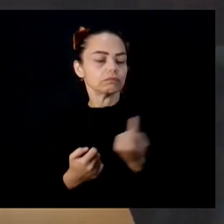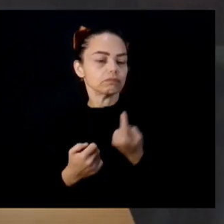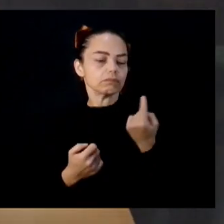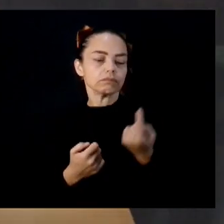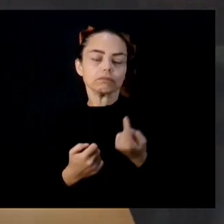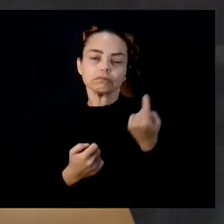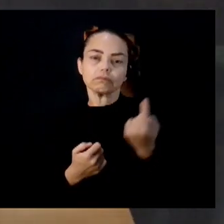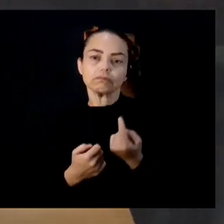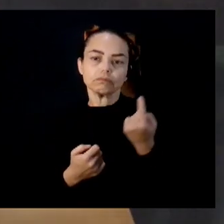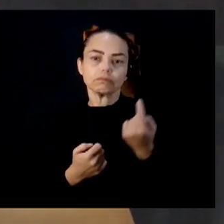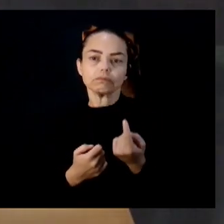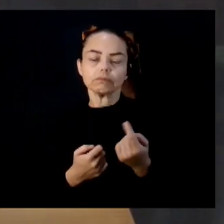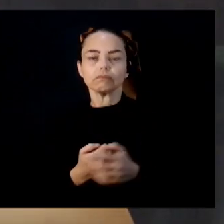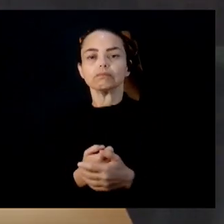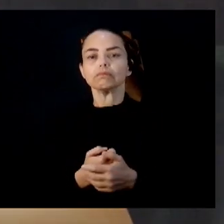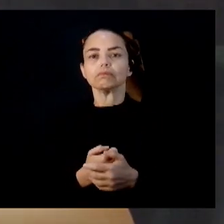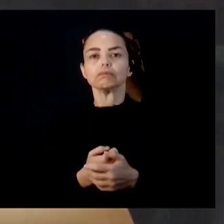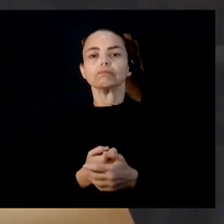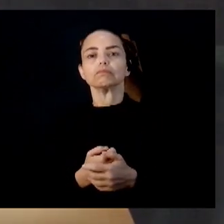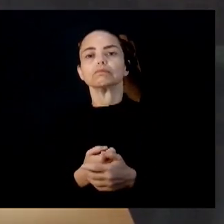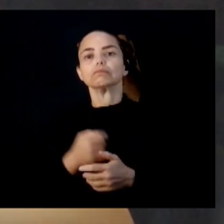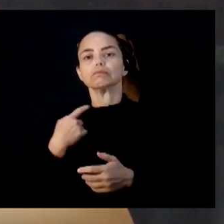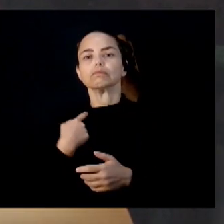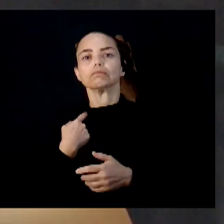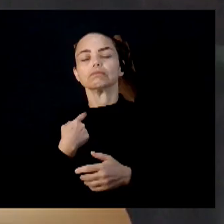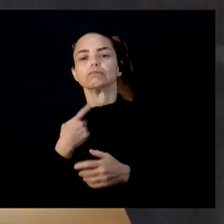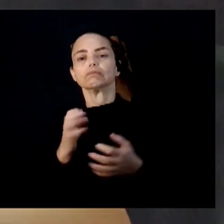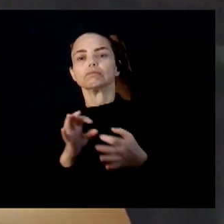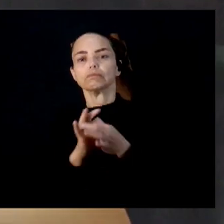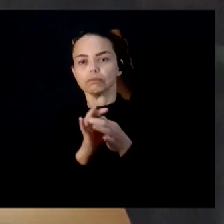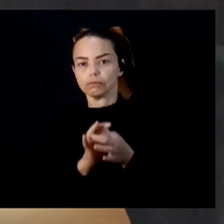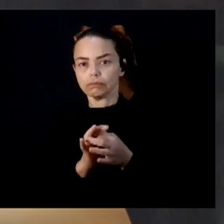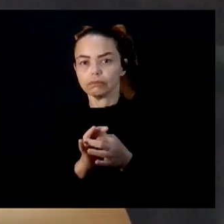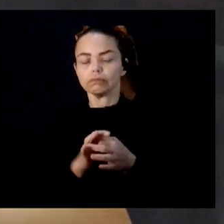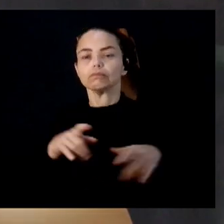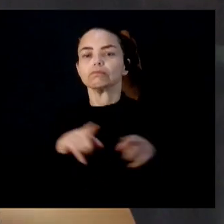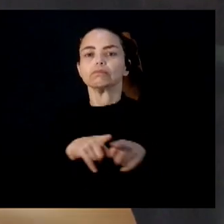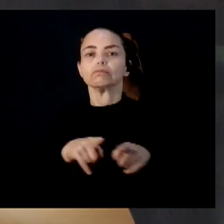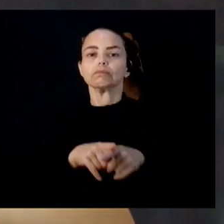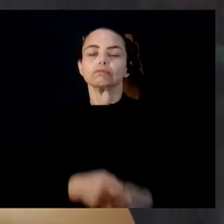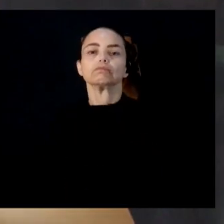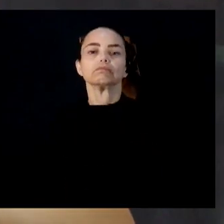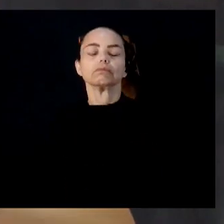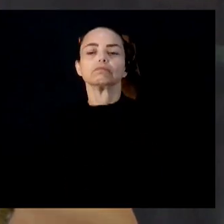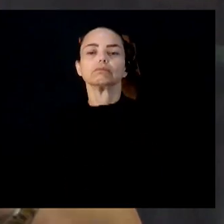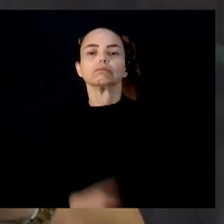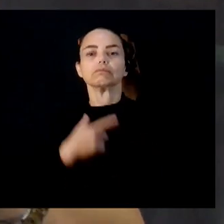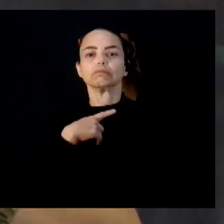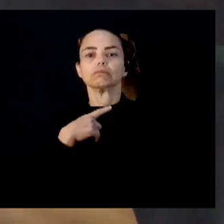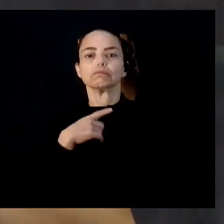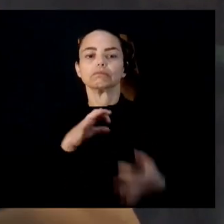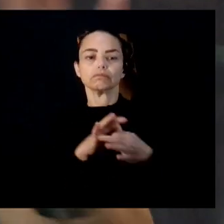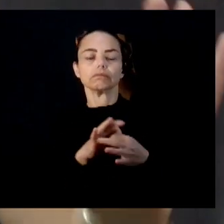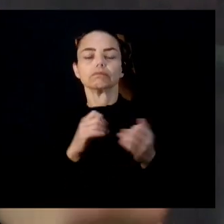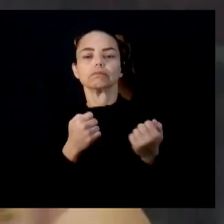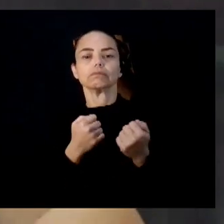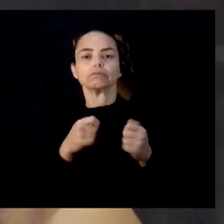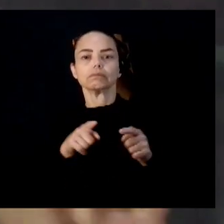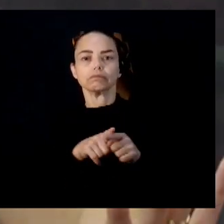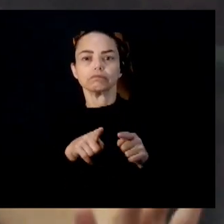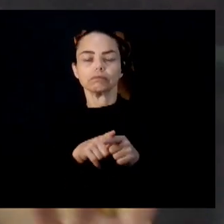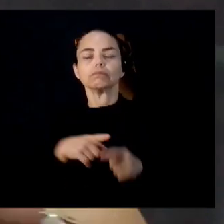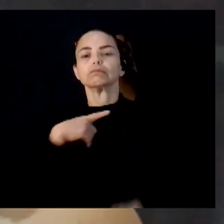de maneira que ela vai trazer reconexão também. Porque é uma tendência de associar, mas está fazendo... Porque existe